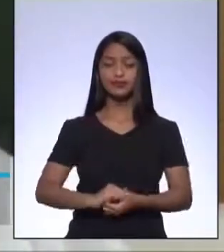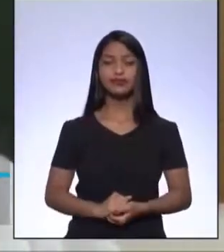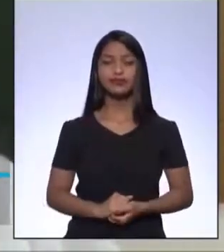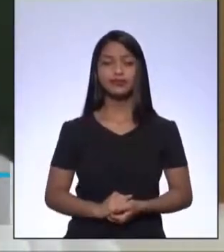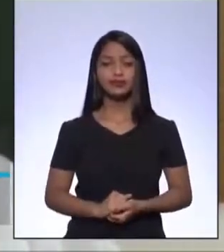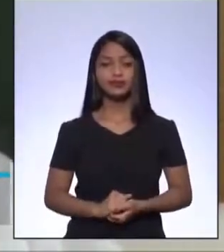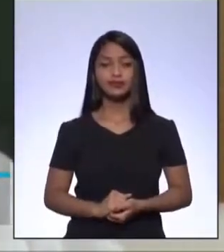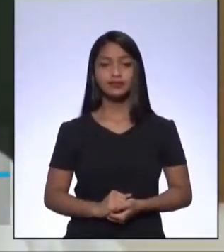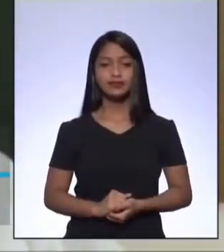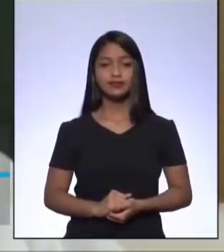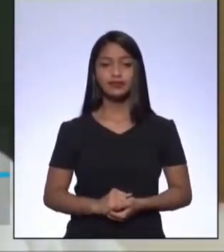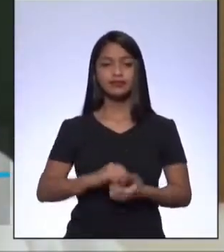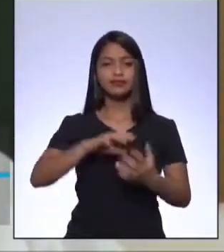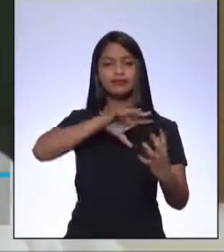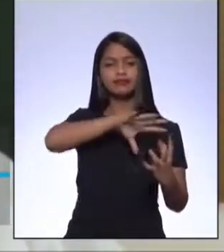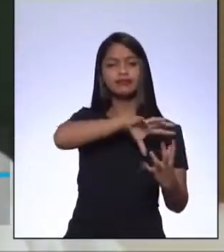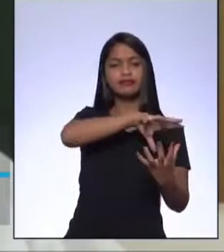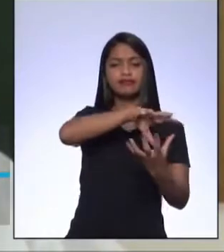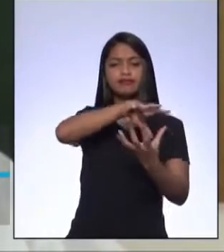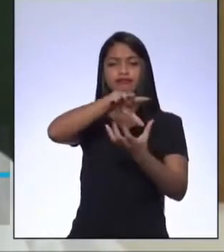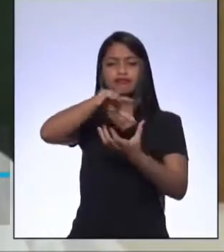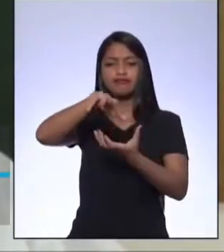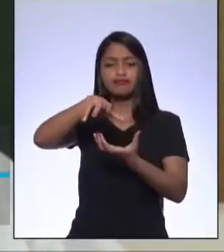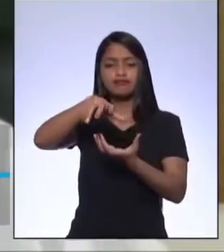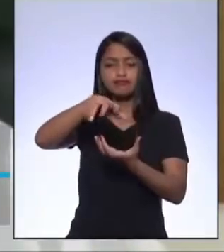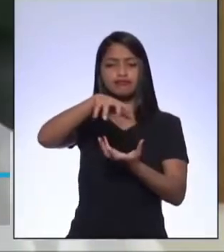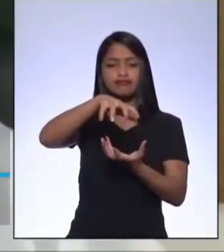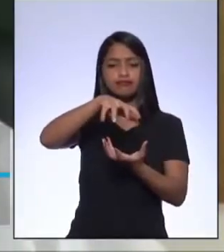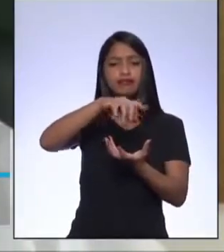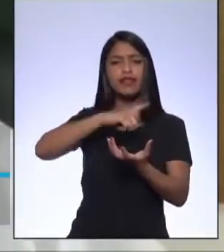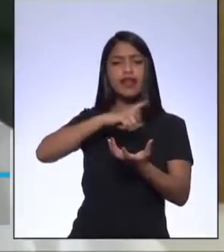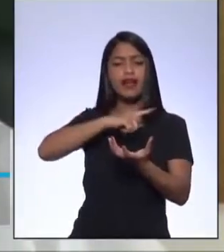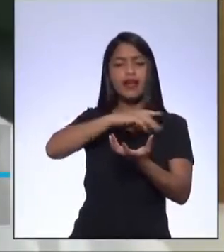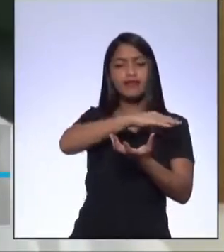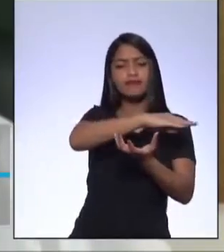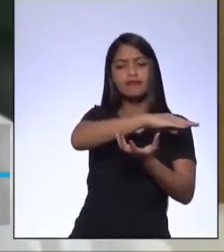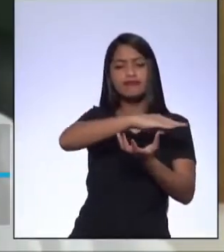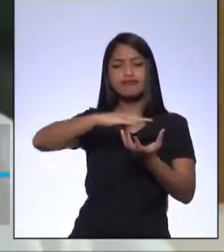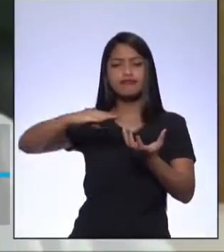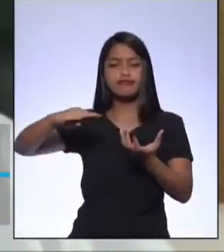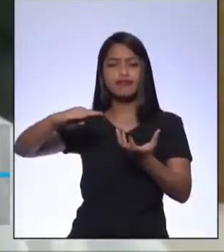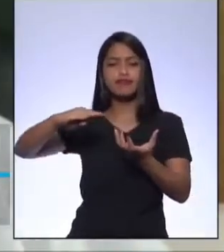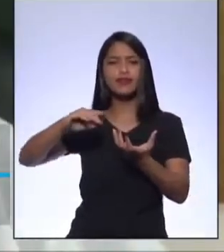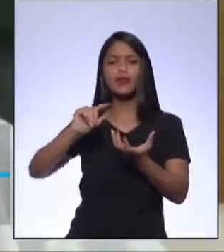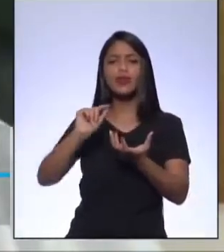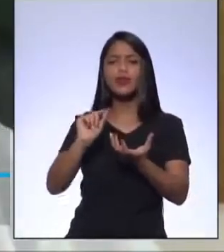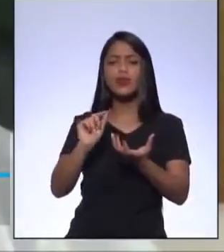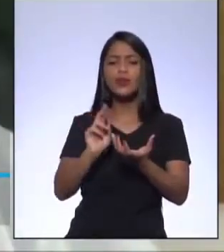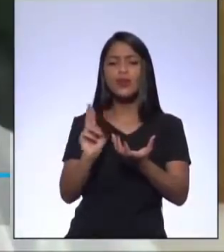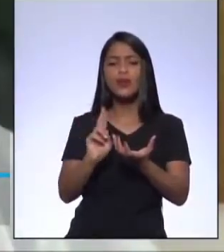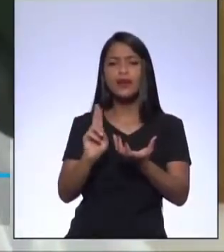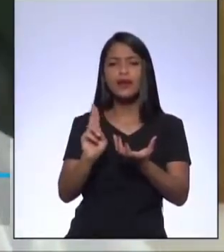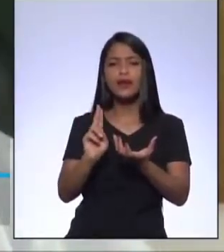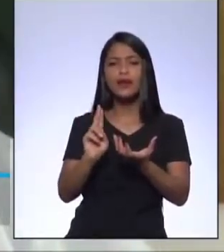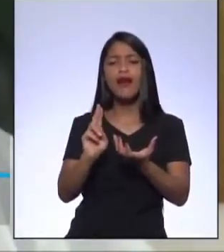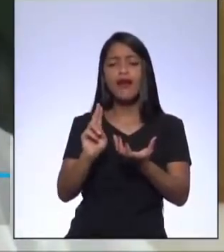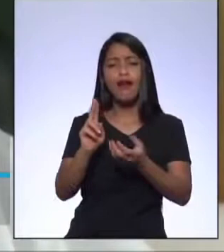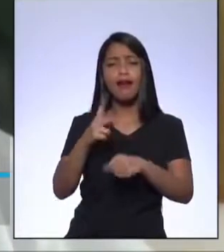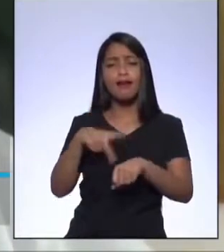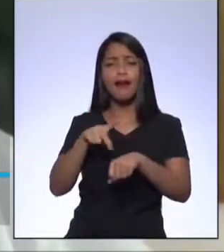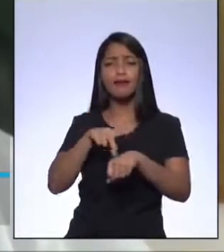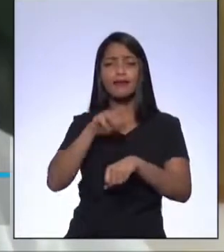quem é essa linha que corta aqui o planeta no meio? Eu chamo essa linha de